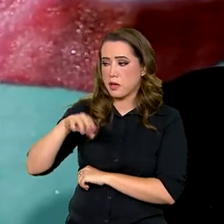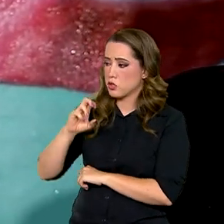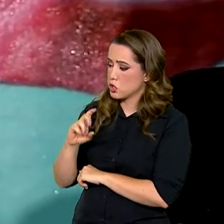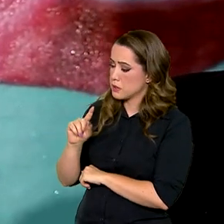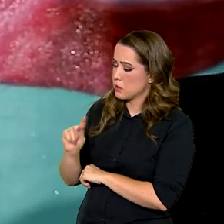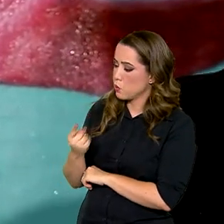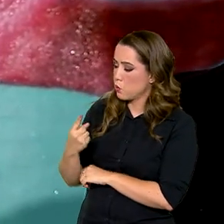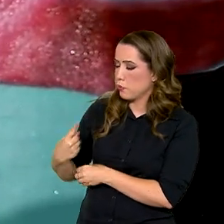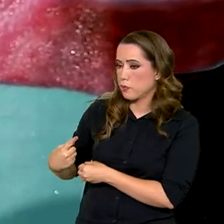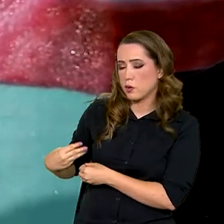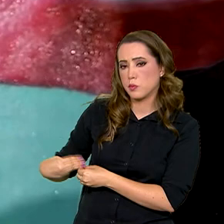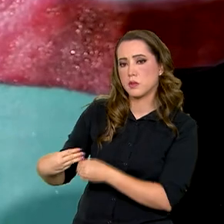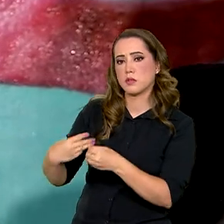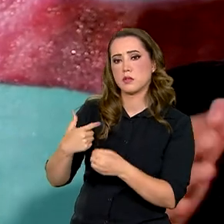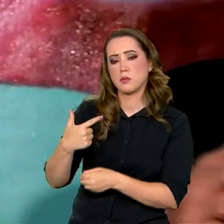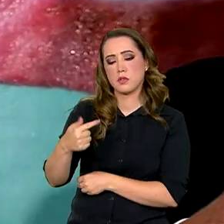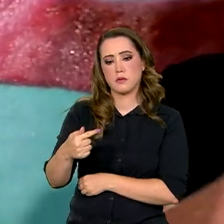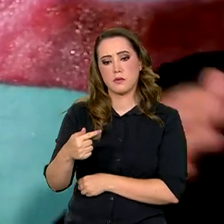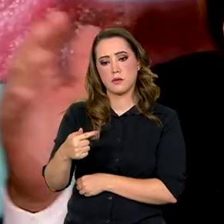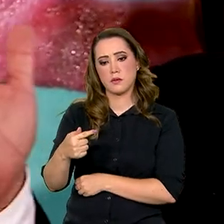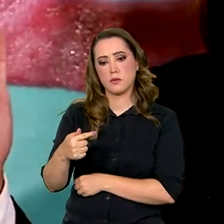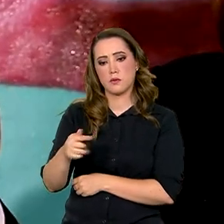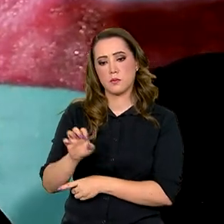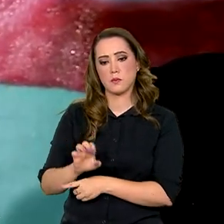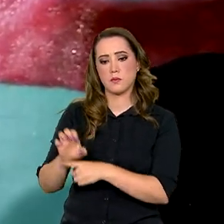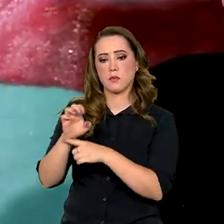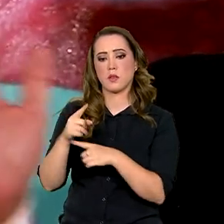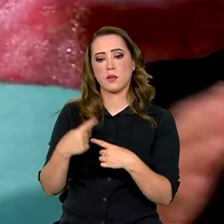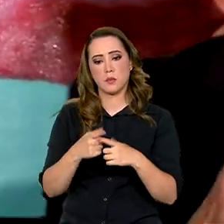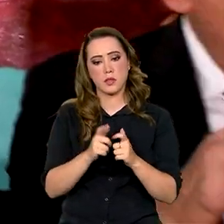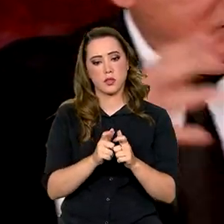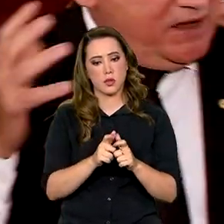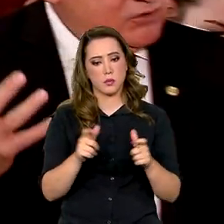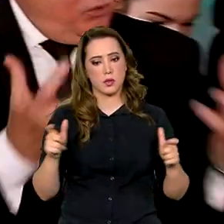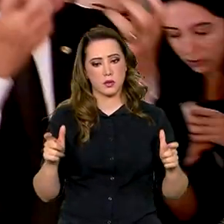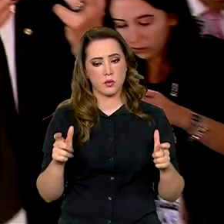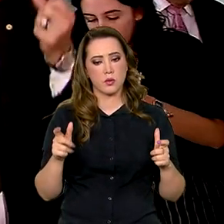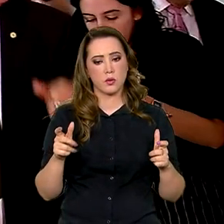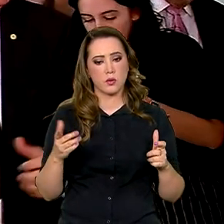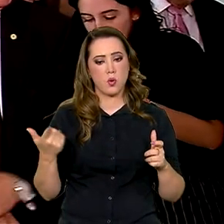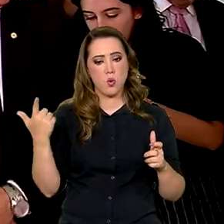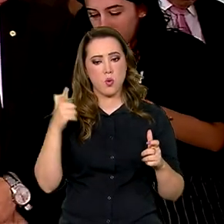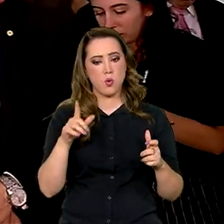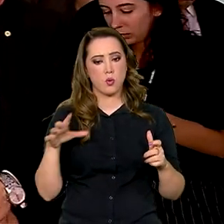municípios do nosso país até porque nós ampliamos o escopo né